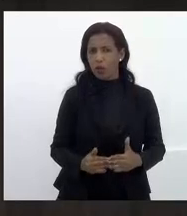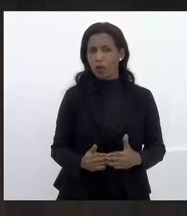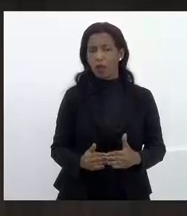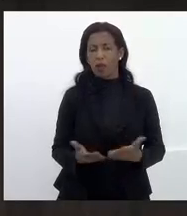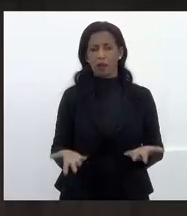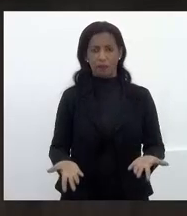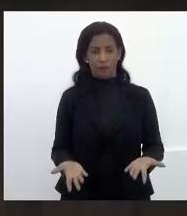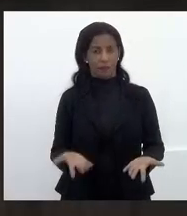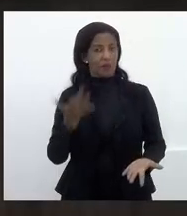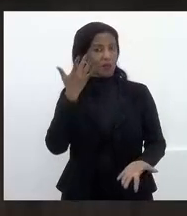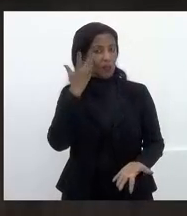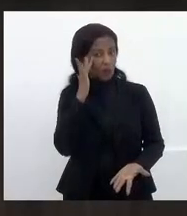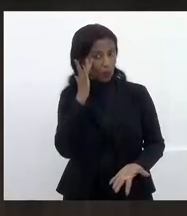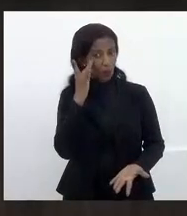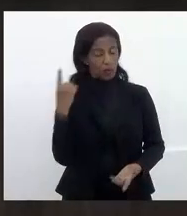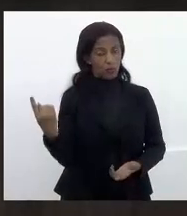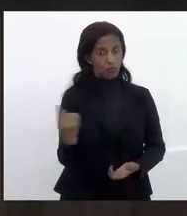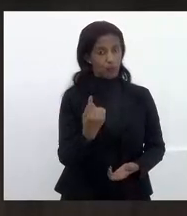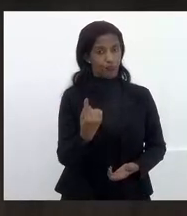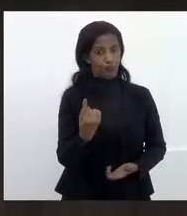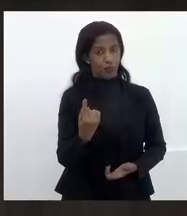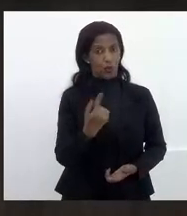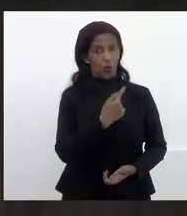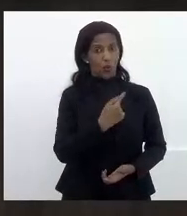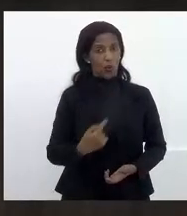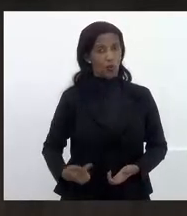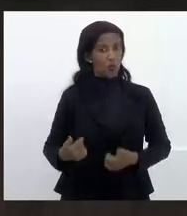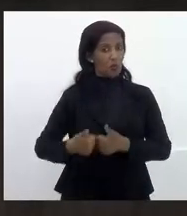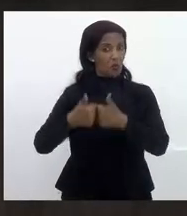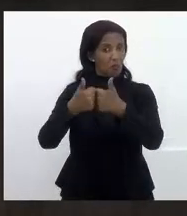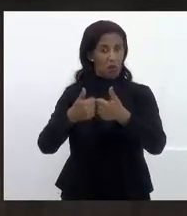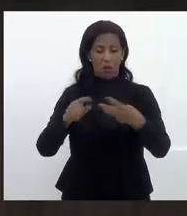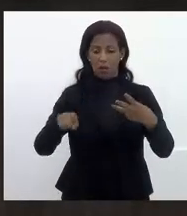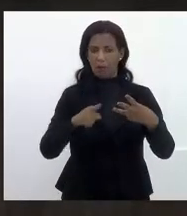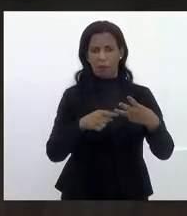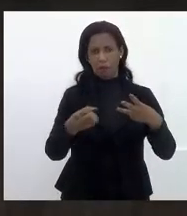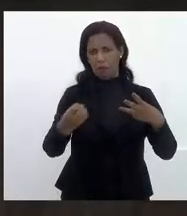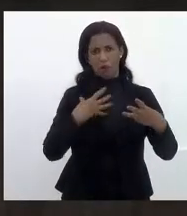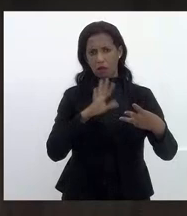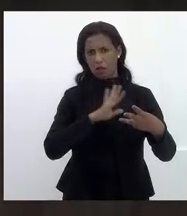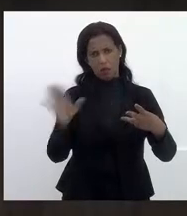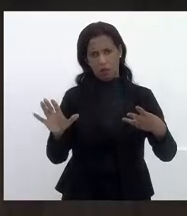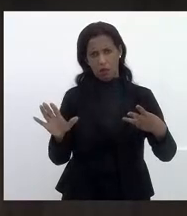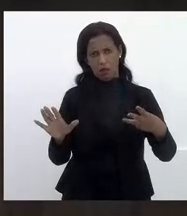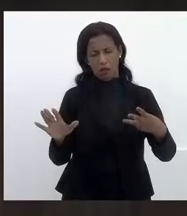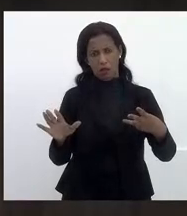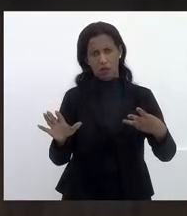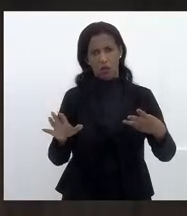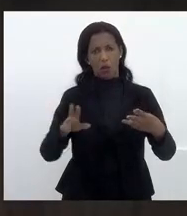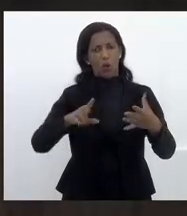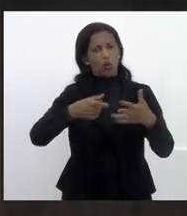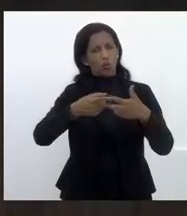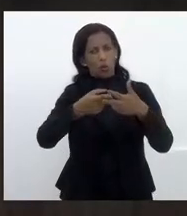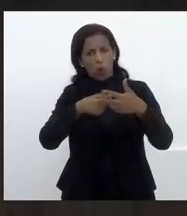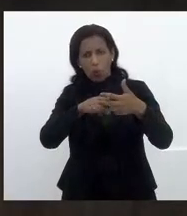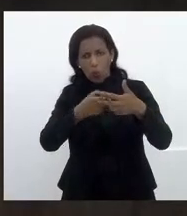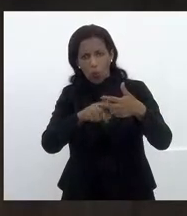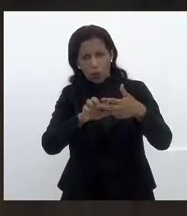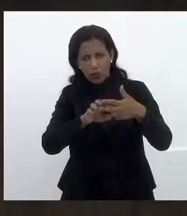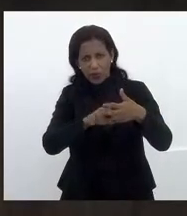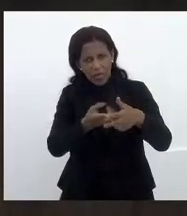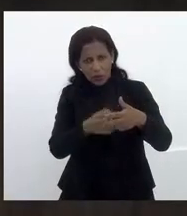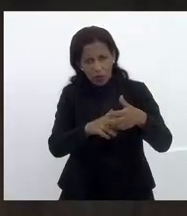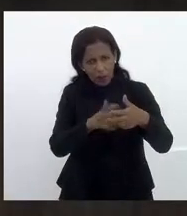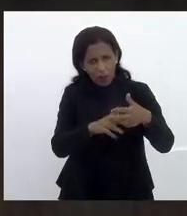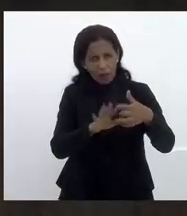artigos mencionados então eu acho um pro governo seria melhor nem mandava 3ª PEC mandar apenas uma corrigindo uma errata o